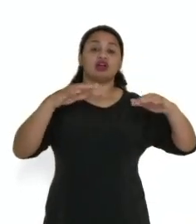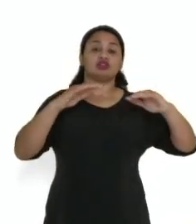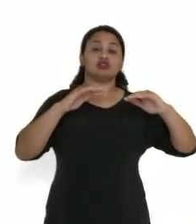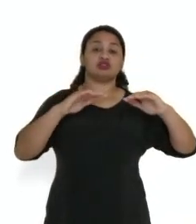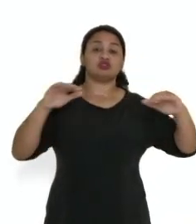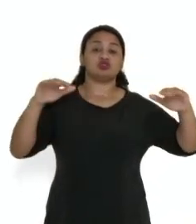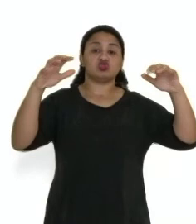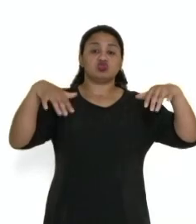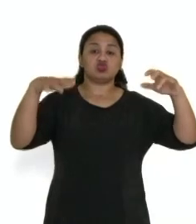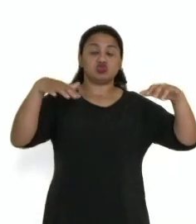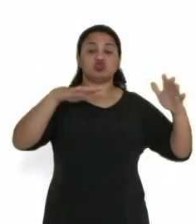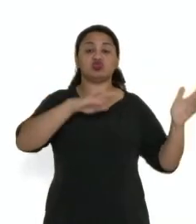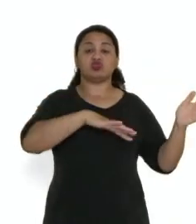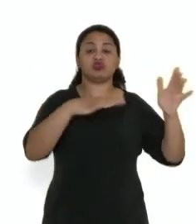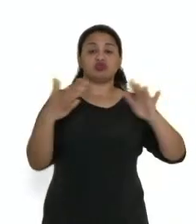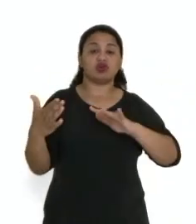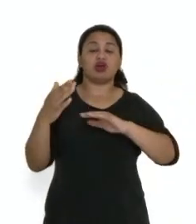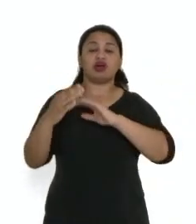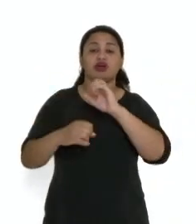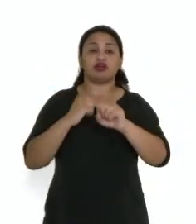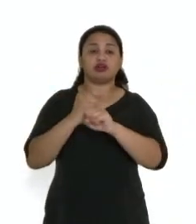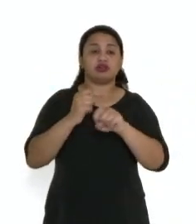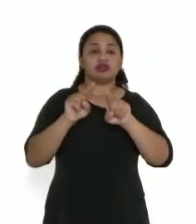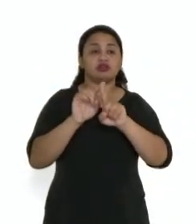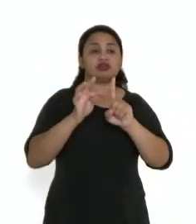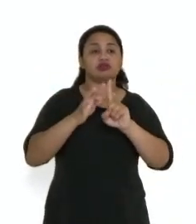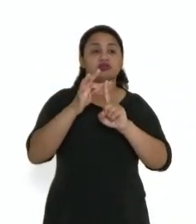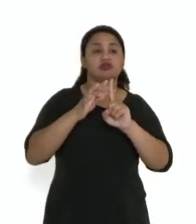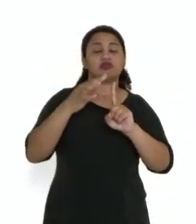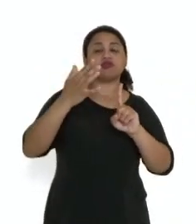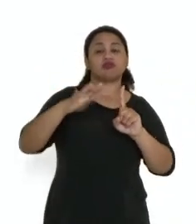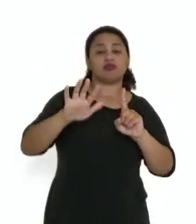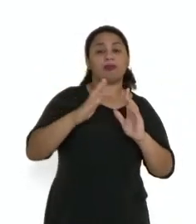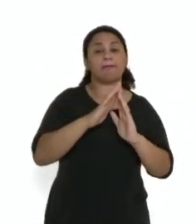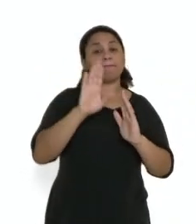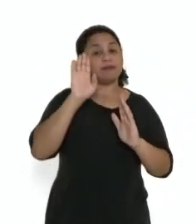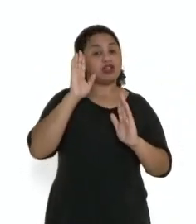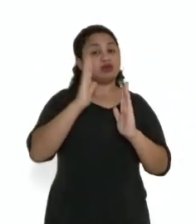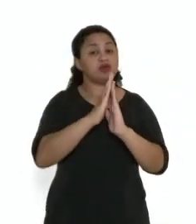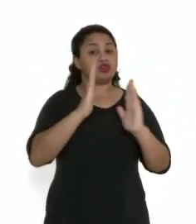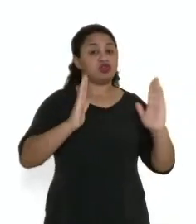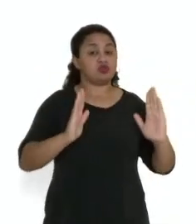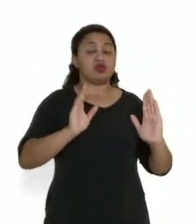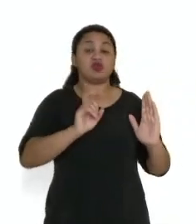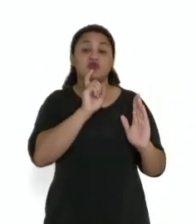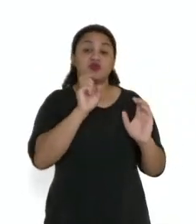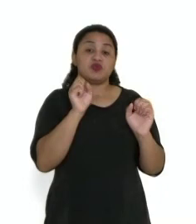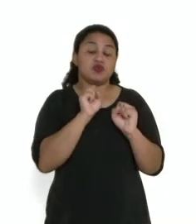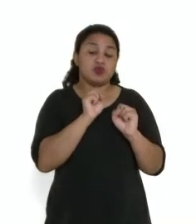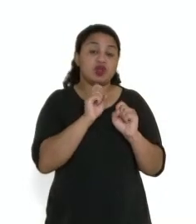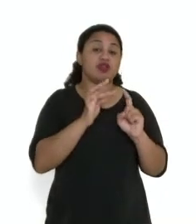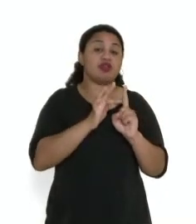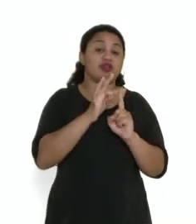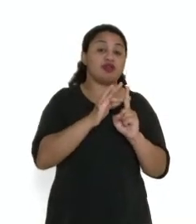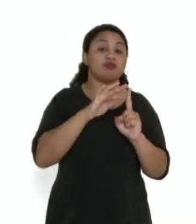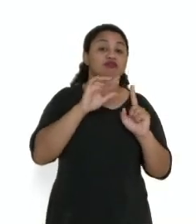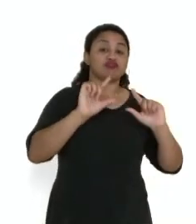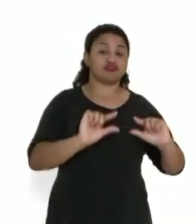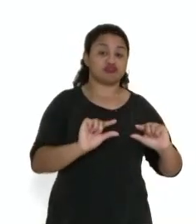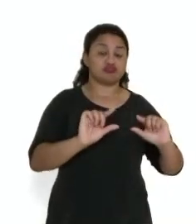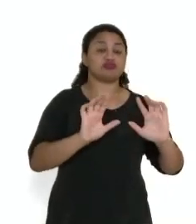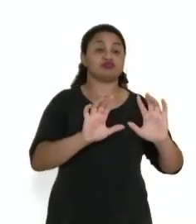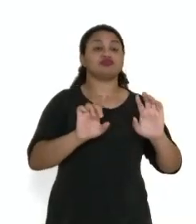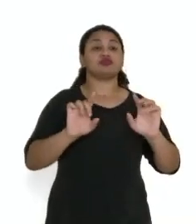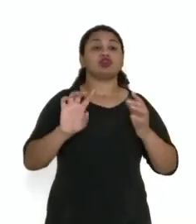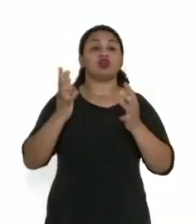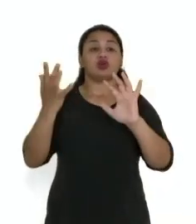das chuvas ao longo do ano e as temperaturas amenas, especialmente no inverno. temperaturas médias mais baixas. O clima que